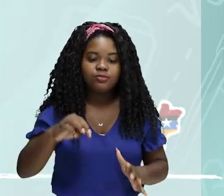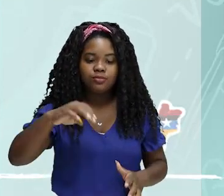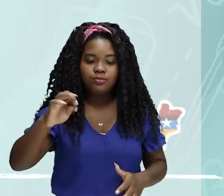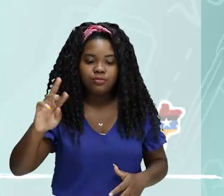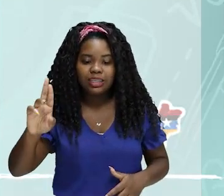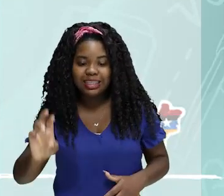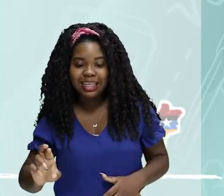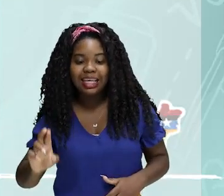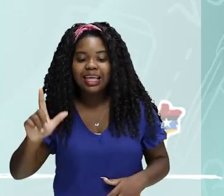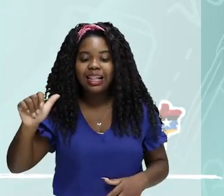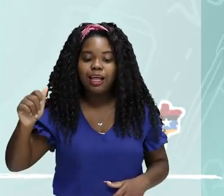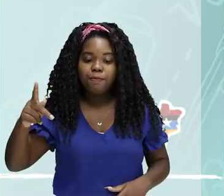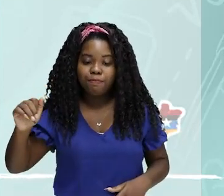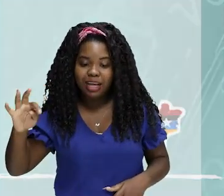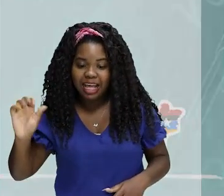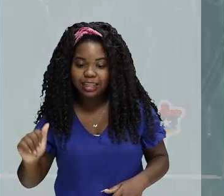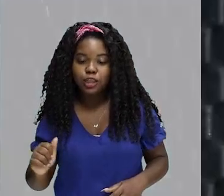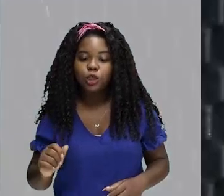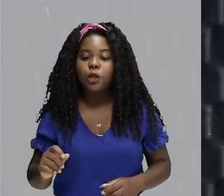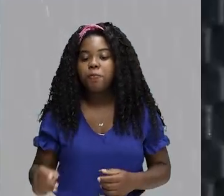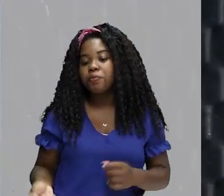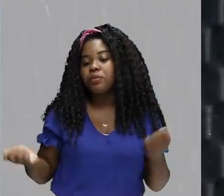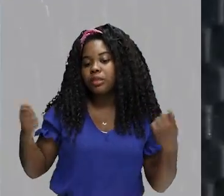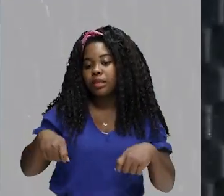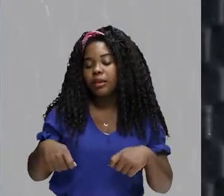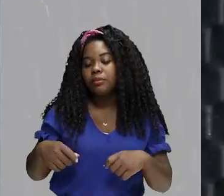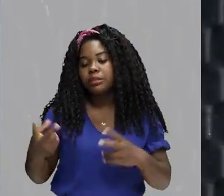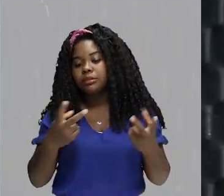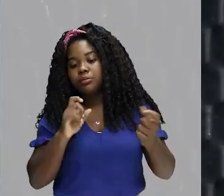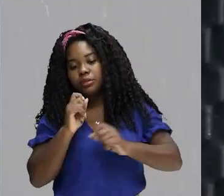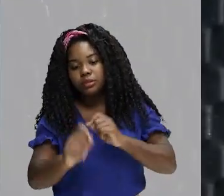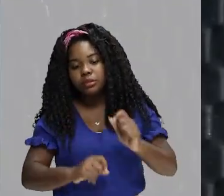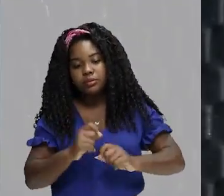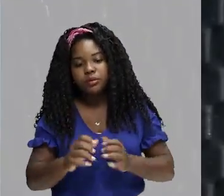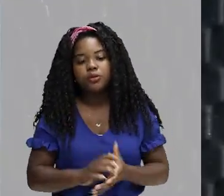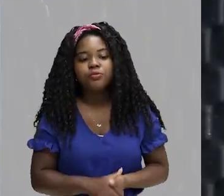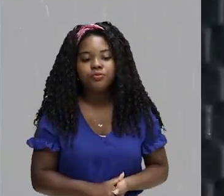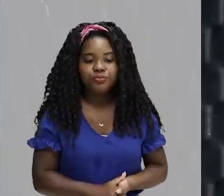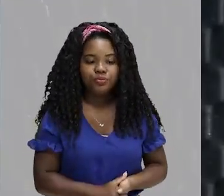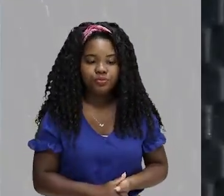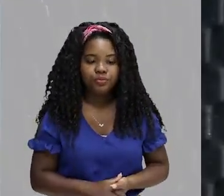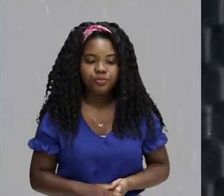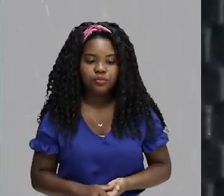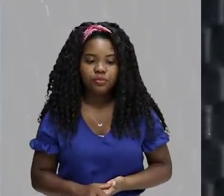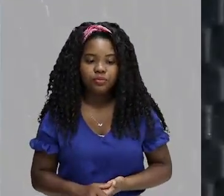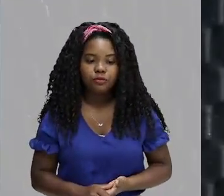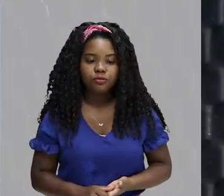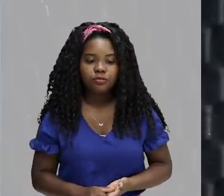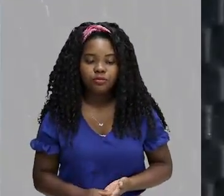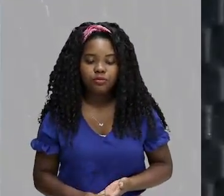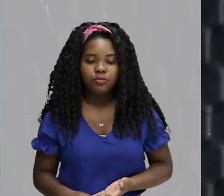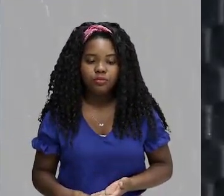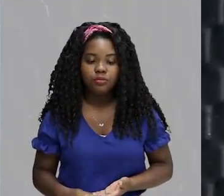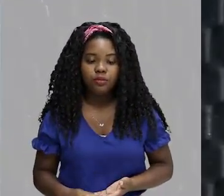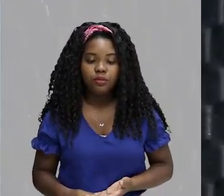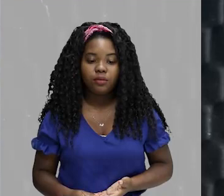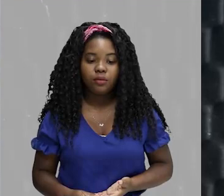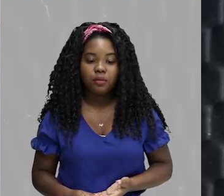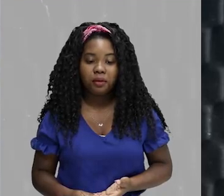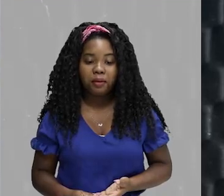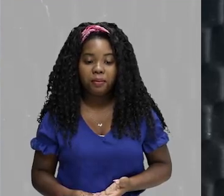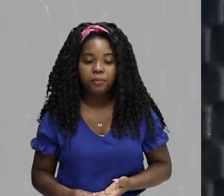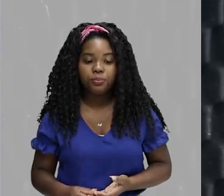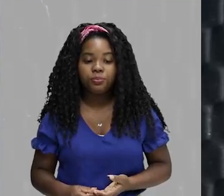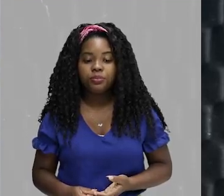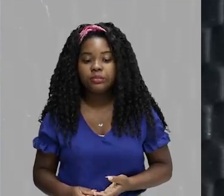la pata pode ser observado na ilustração acima, essa aqui, ó. Só para recordar,